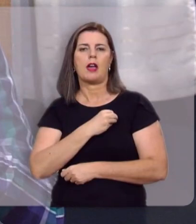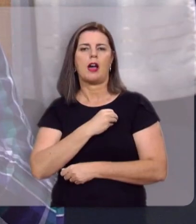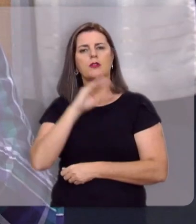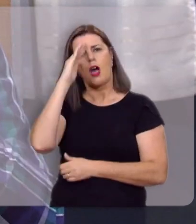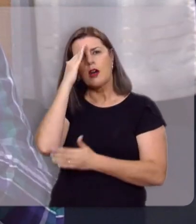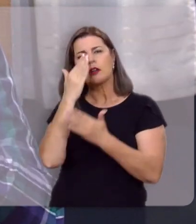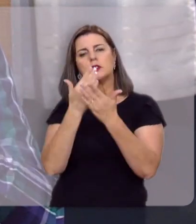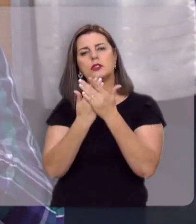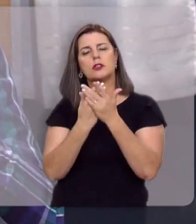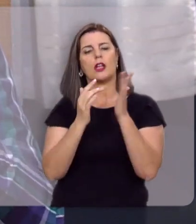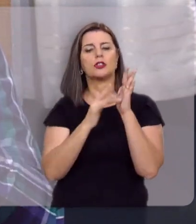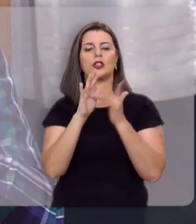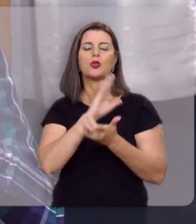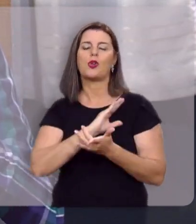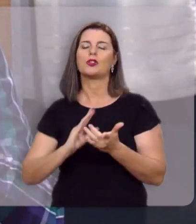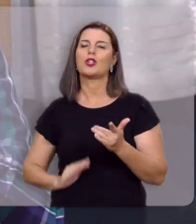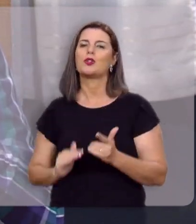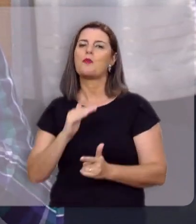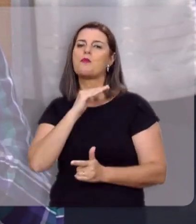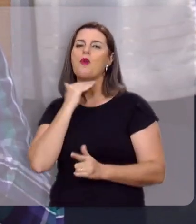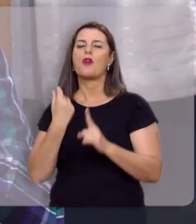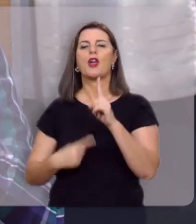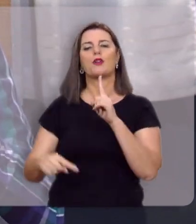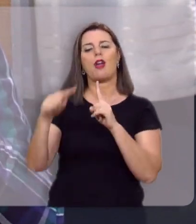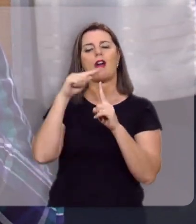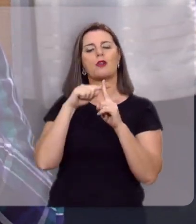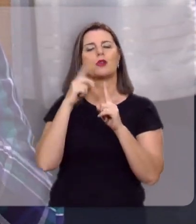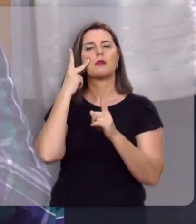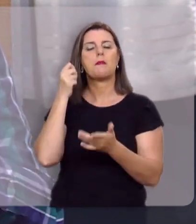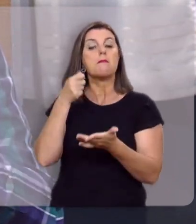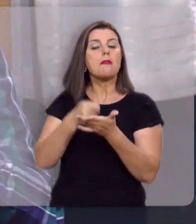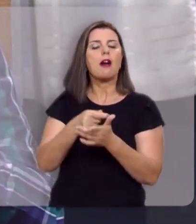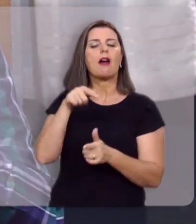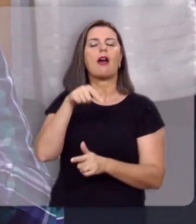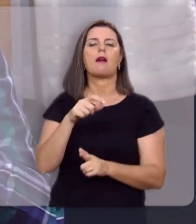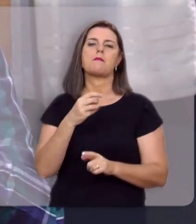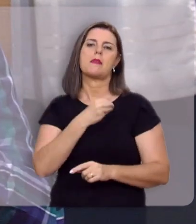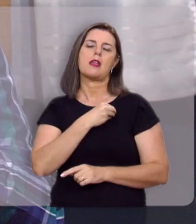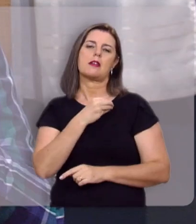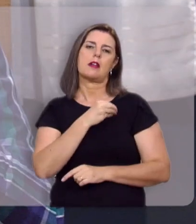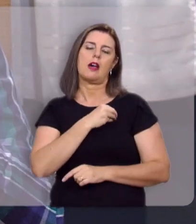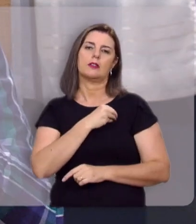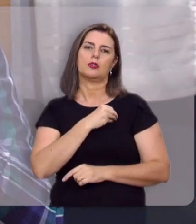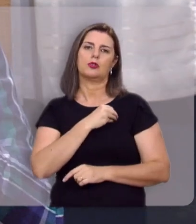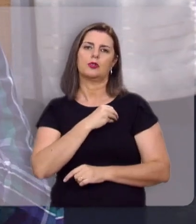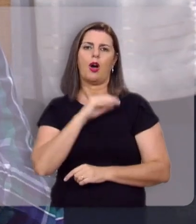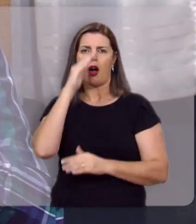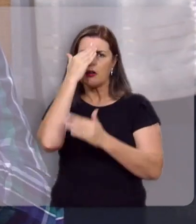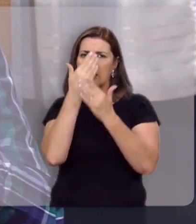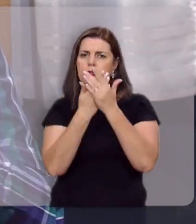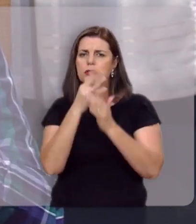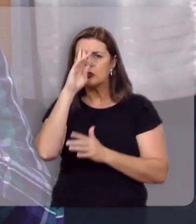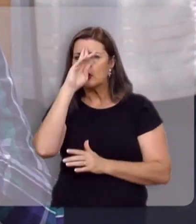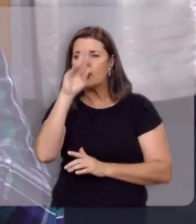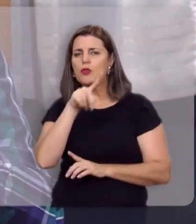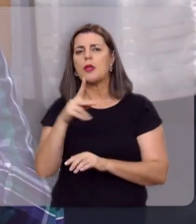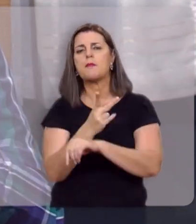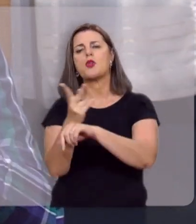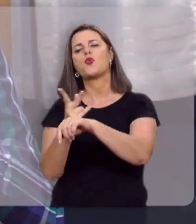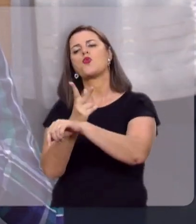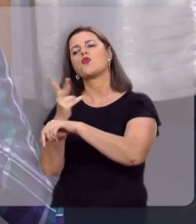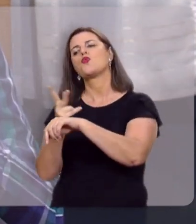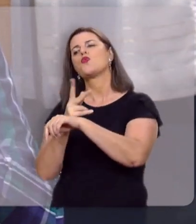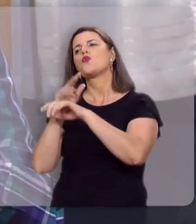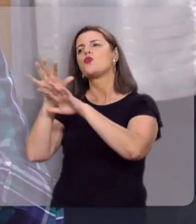pecado e crer que Cristo morreu na cruz para pagar este pecado. E crendo no Senhor, então você o